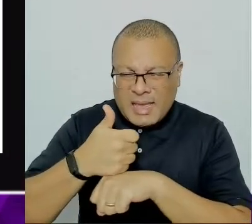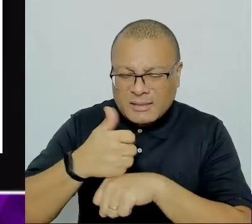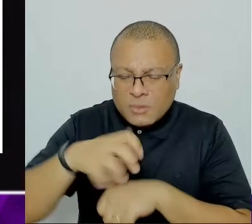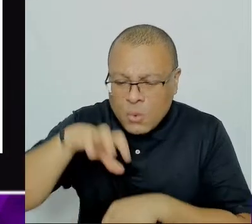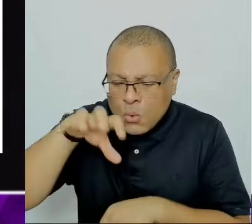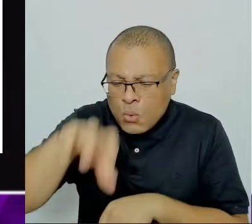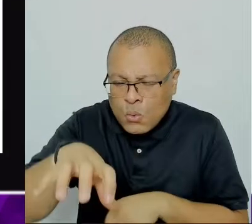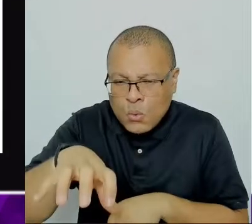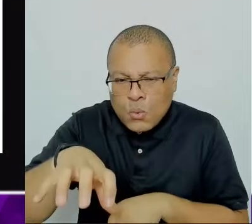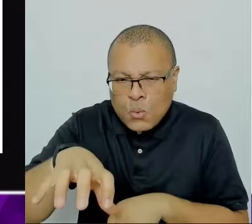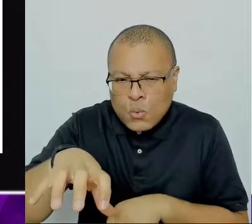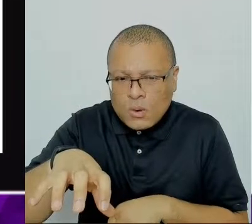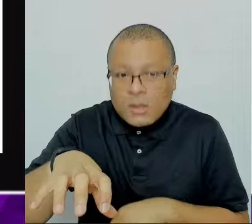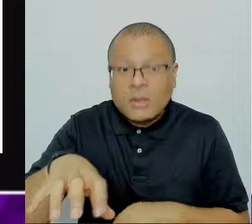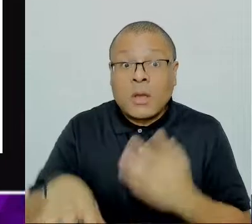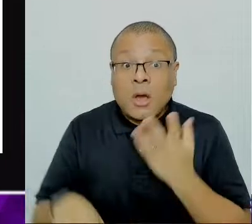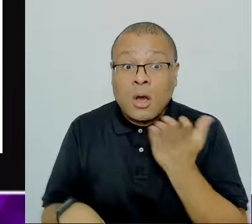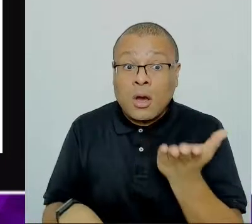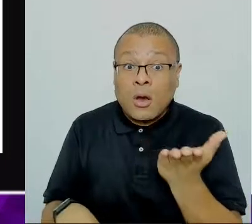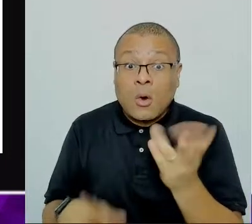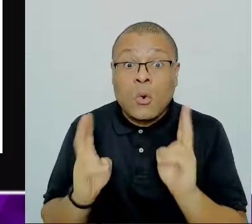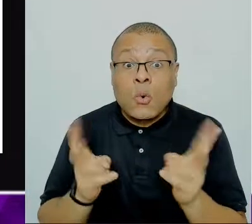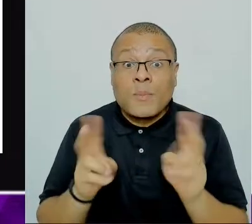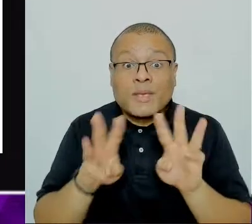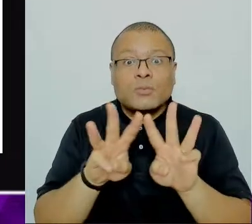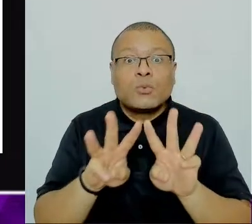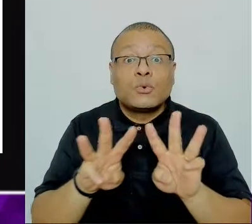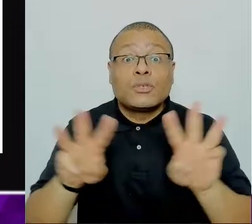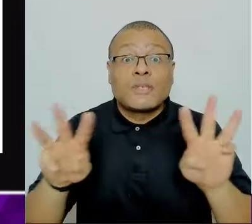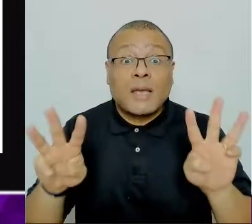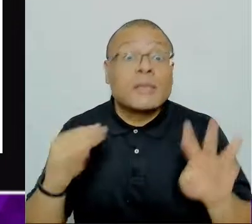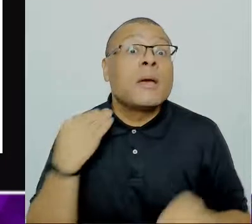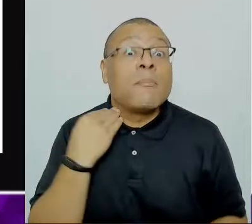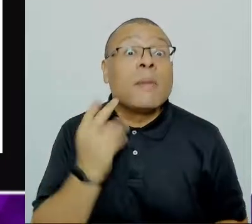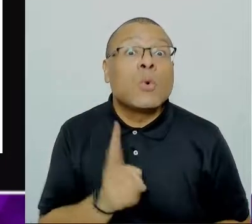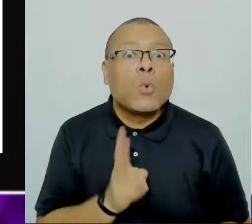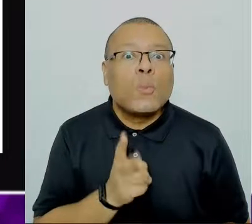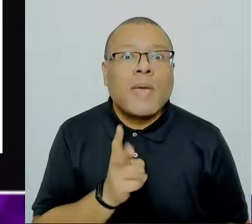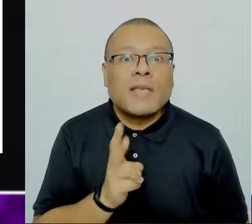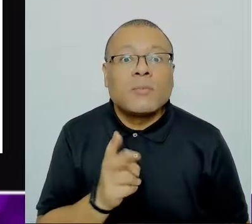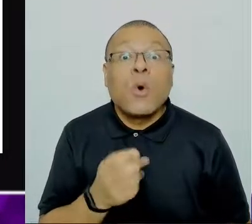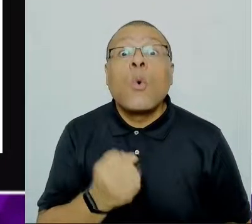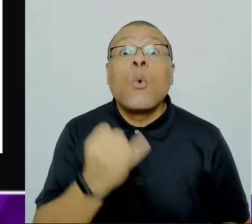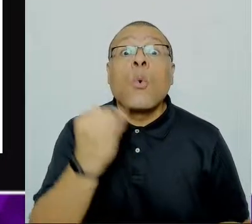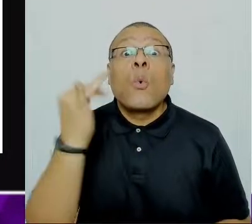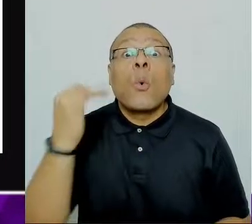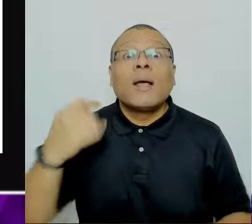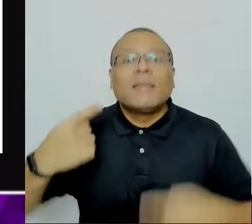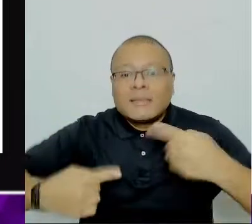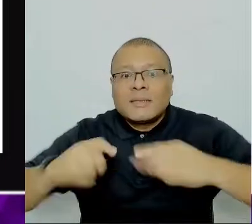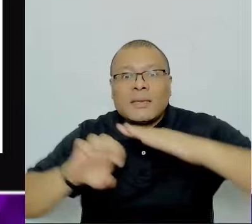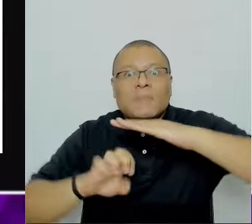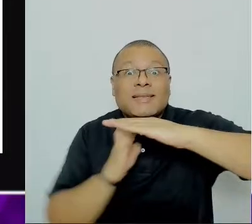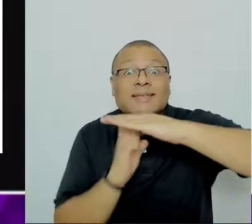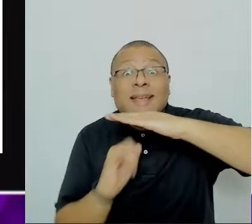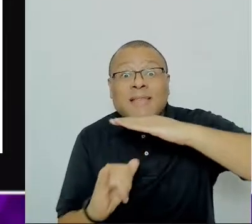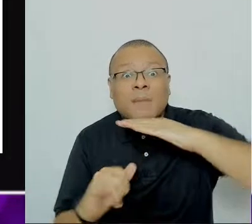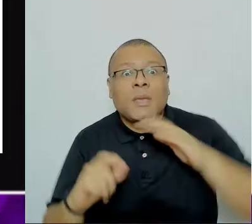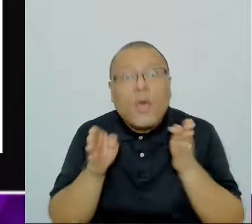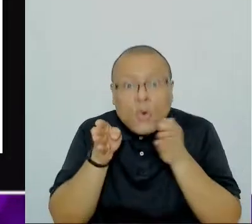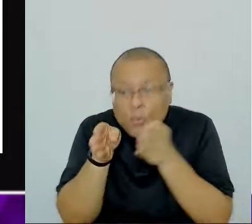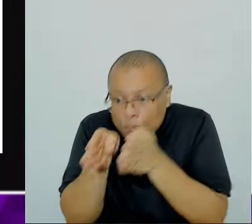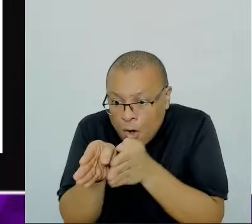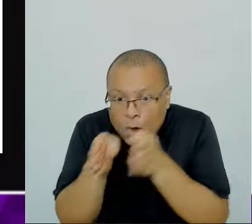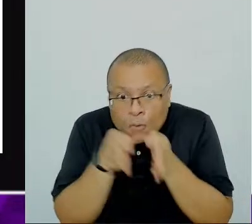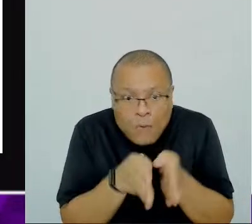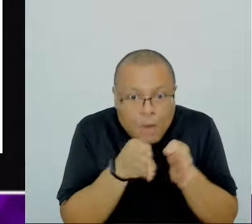específico. Então a gente está olhando aí o mesmo site, do mesmo banco, e vocês veem aí quantas fintechs atuam mais especificamente